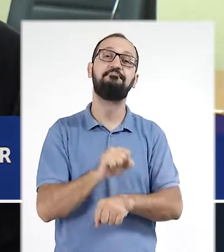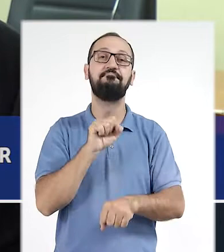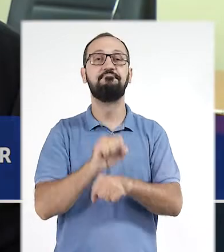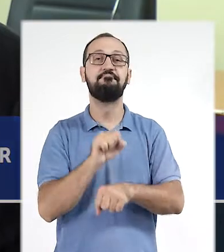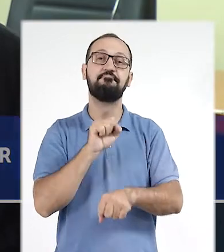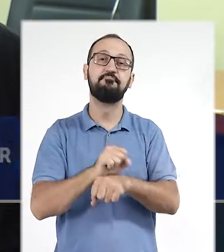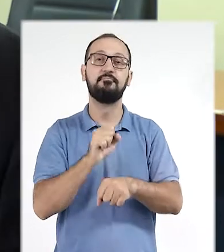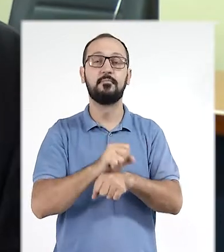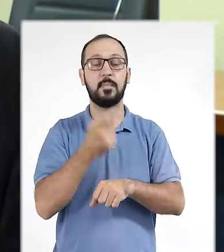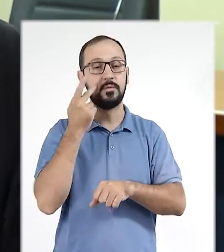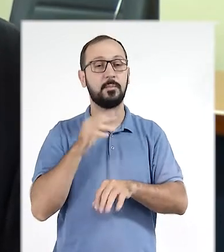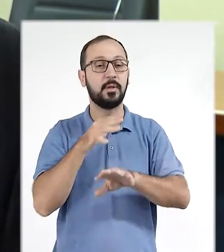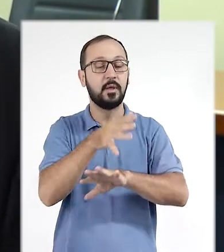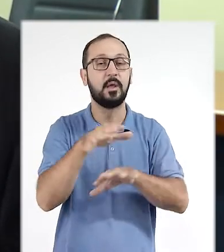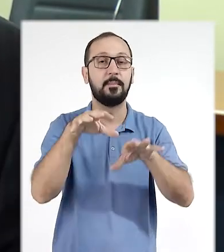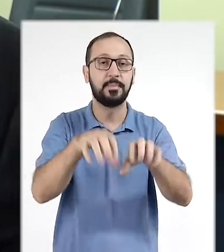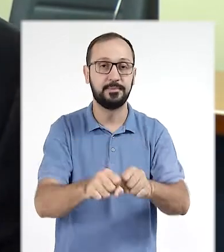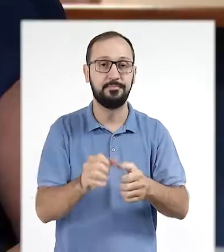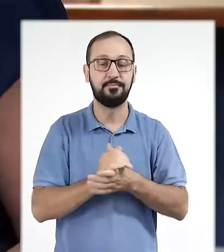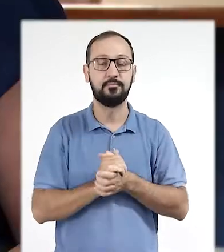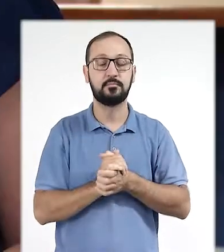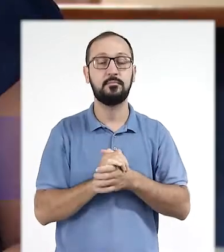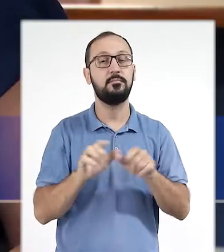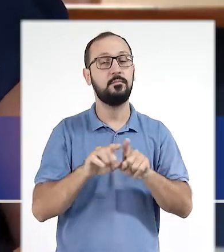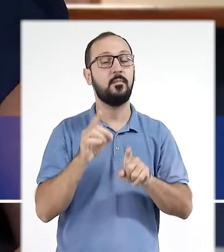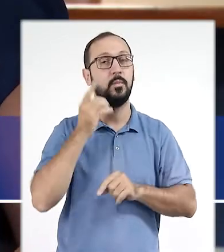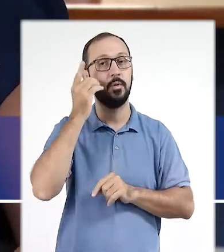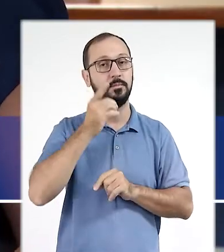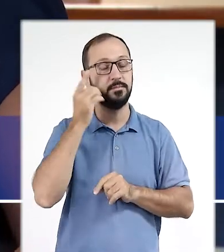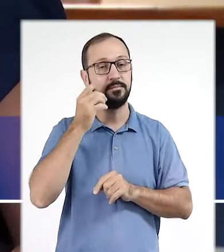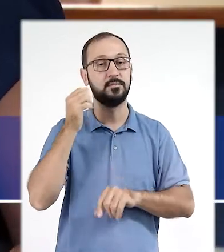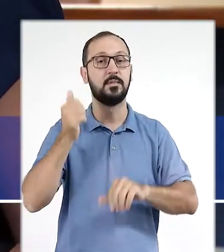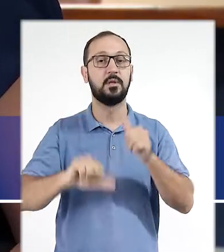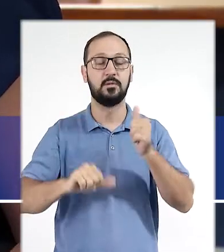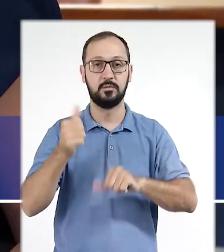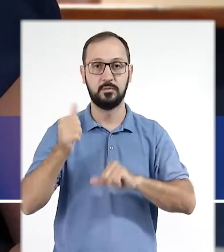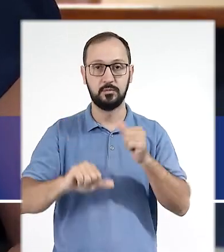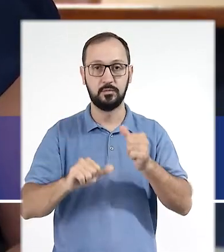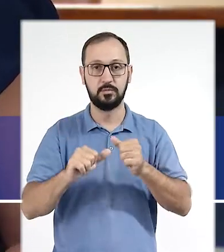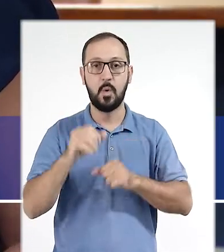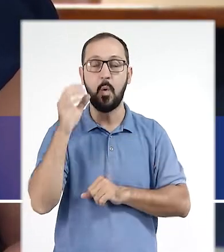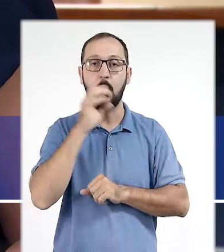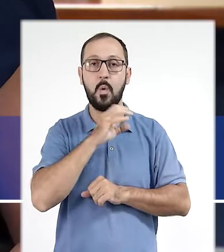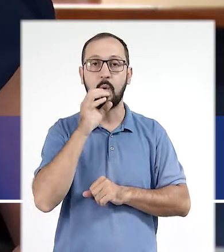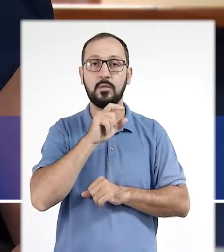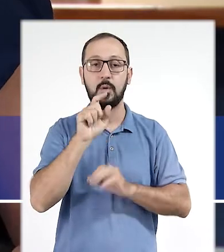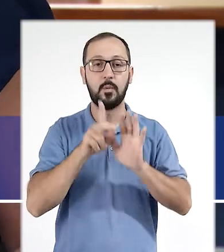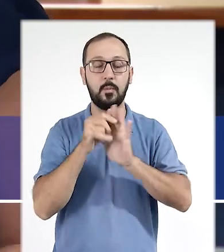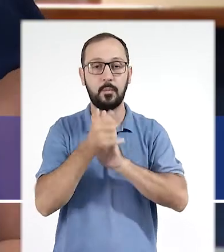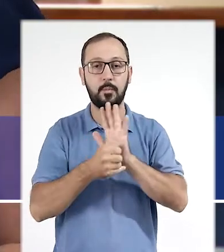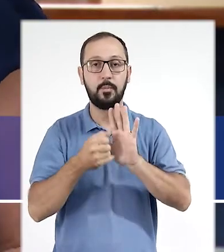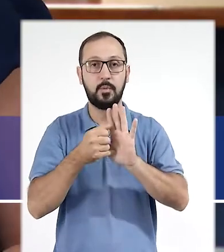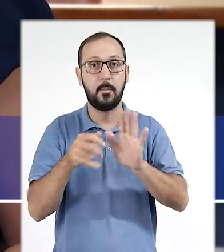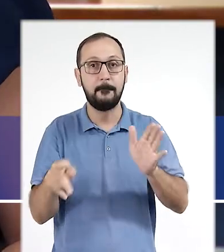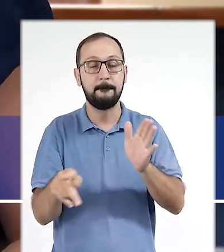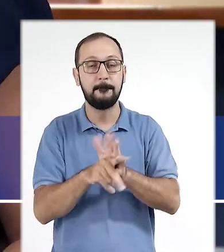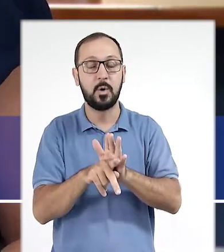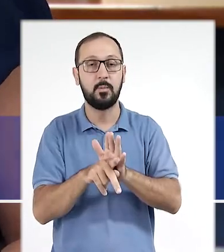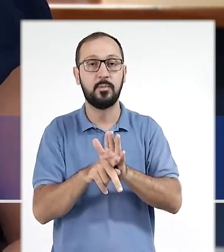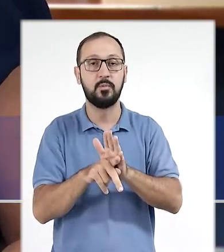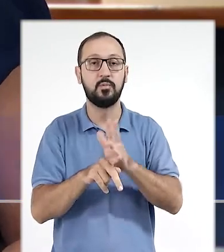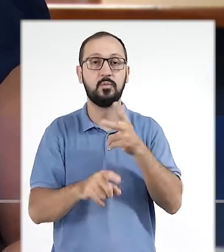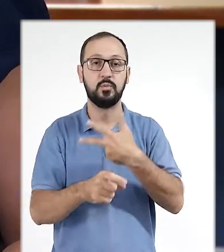lá à mercê de alguém lá para adotá-las. Os deputados também analisaram em regime de urgência o projeto do